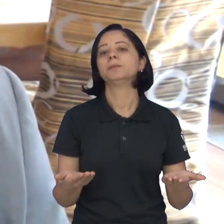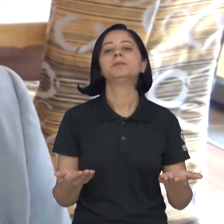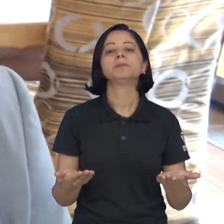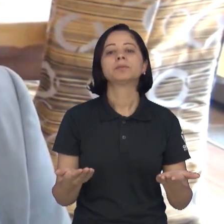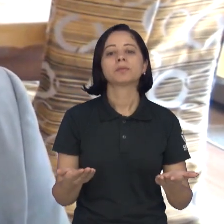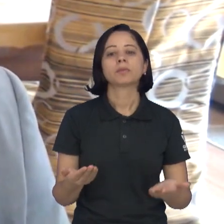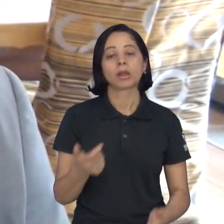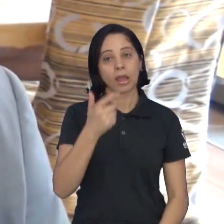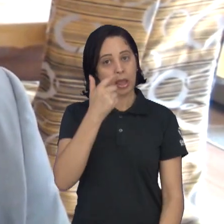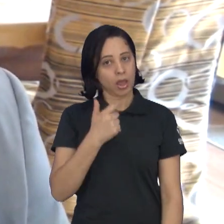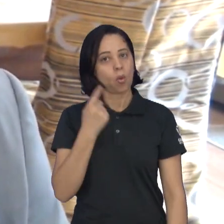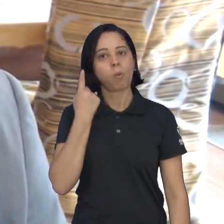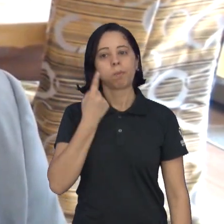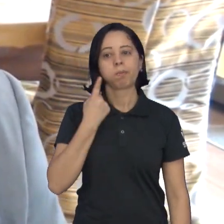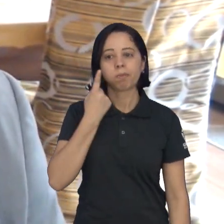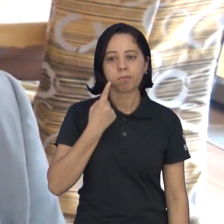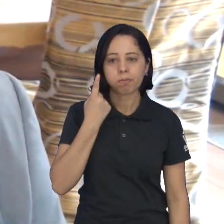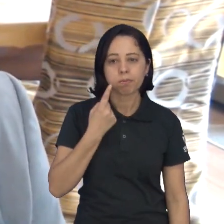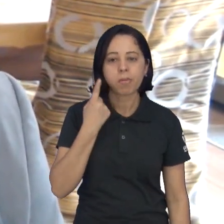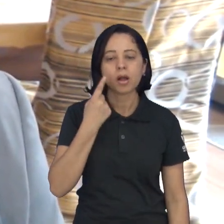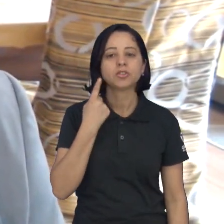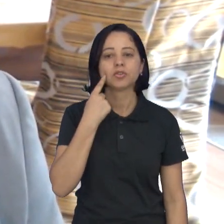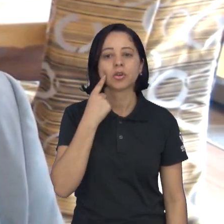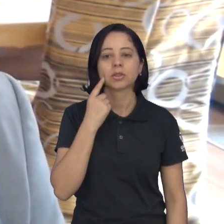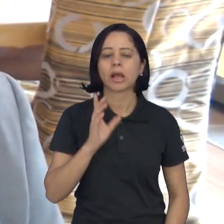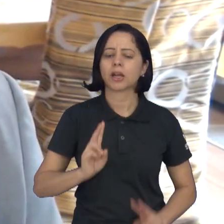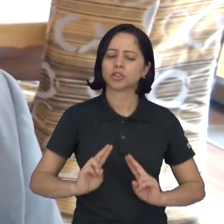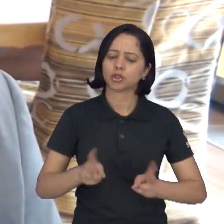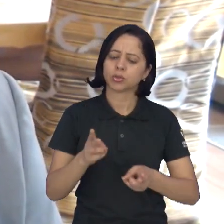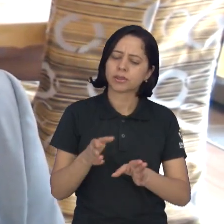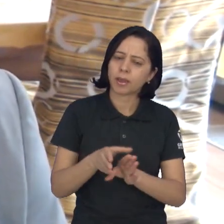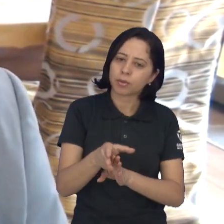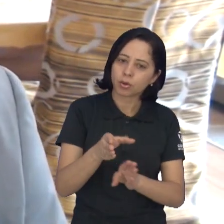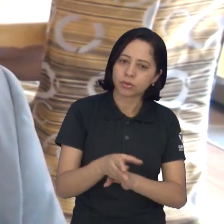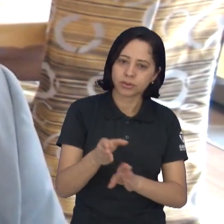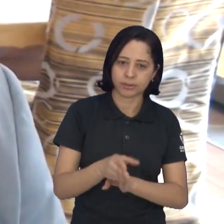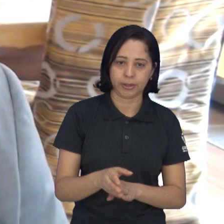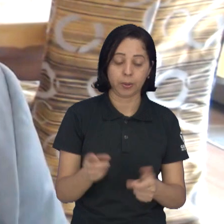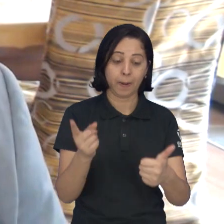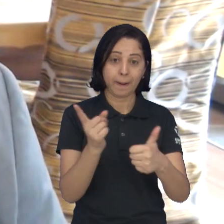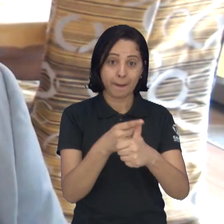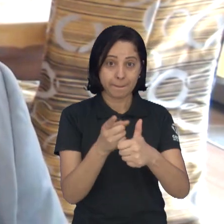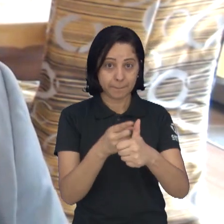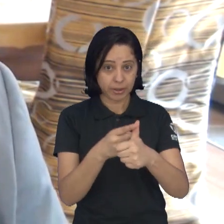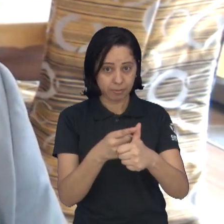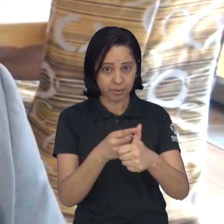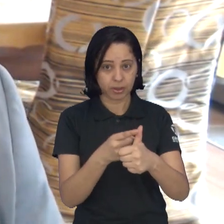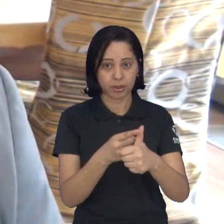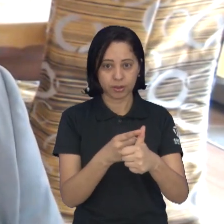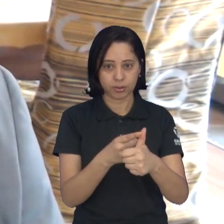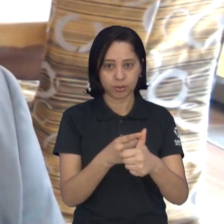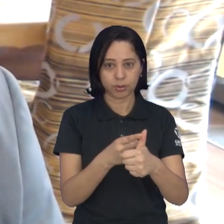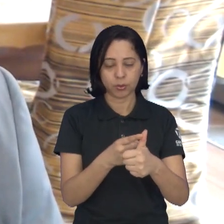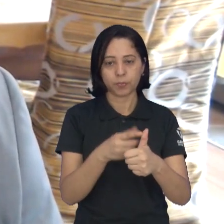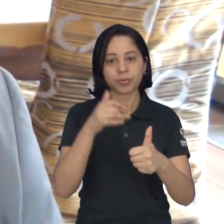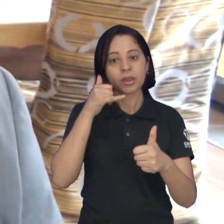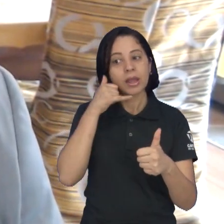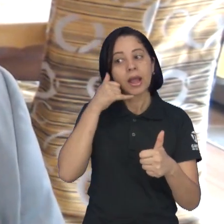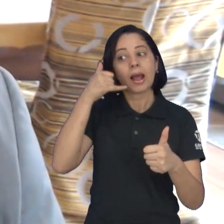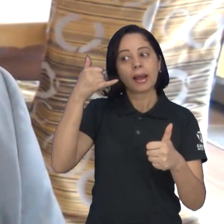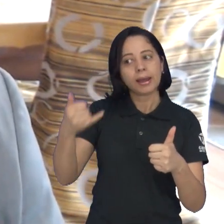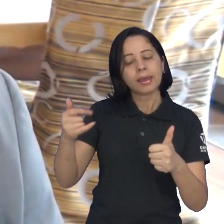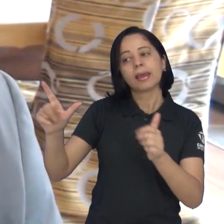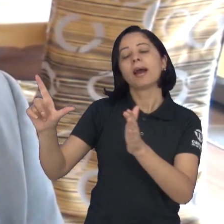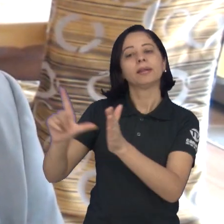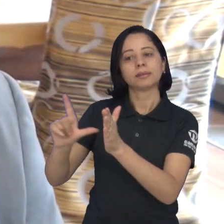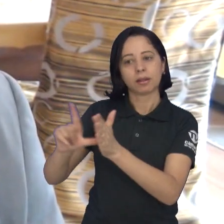como advogado também, sempre oriento as pessoas. Primeiramente, primeiro passo, entre em contato com o